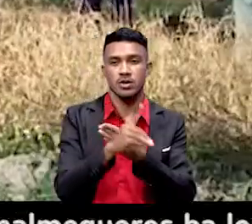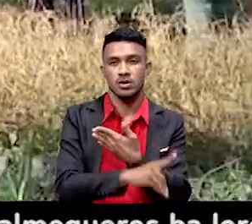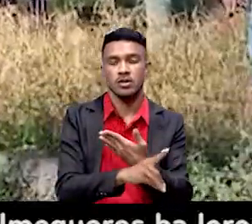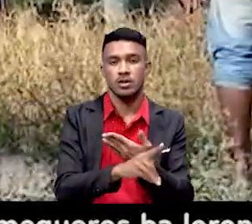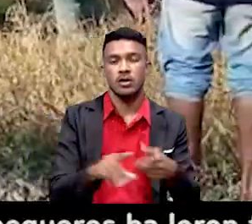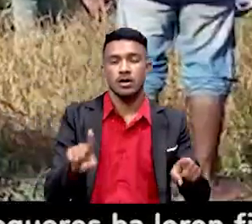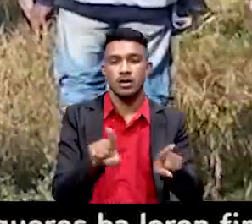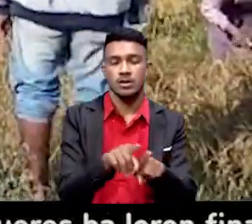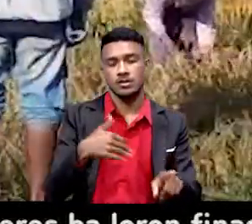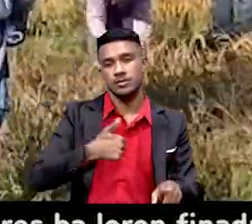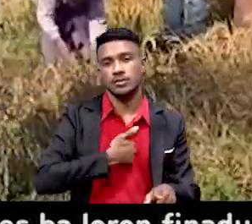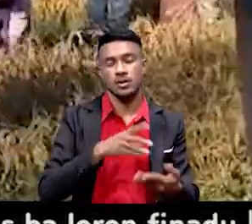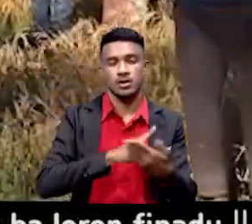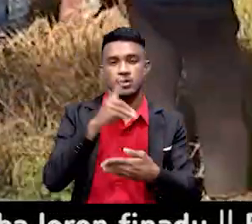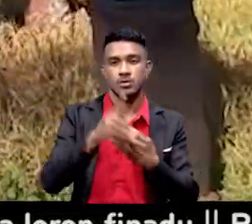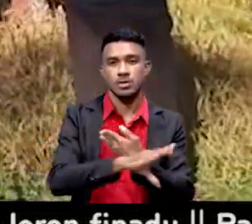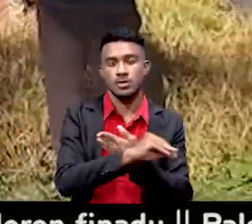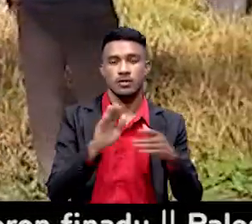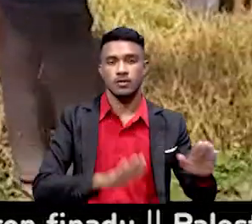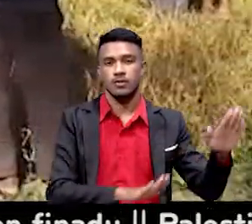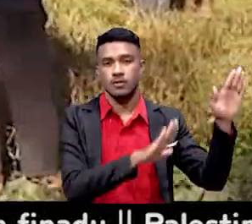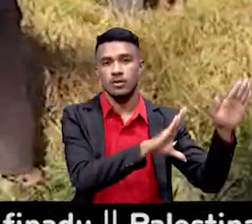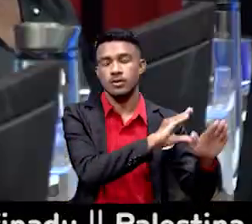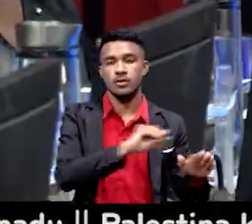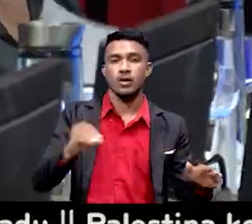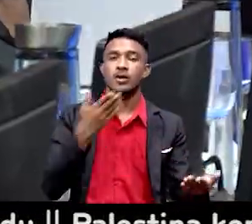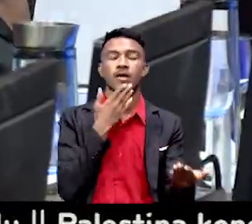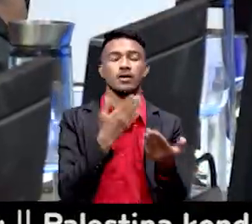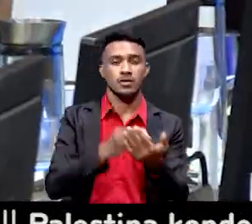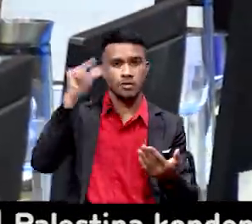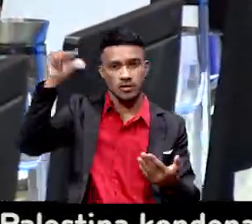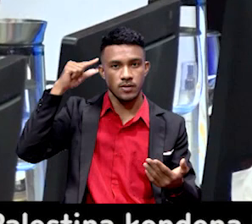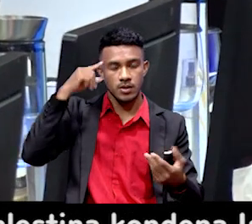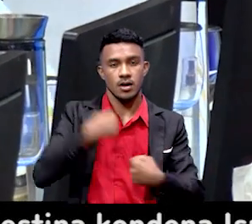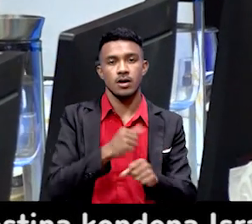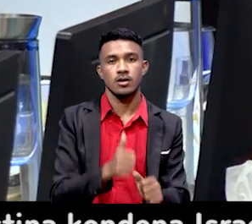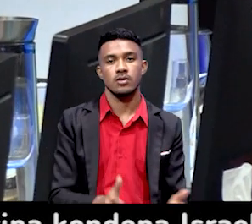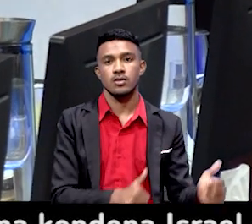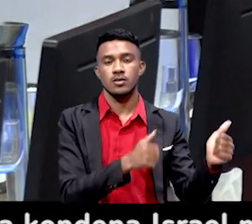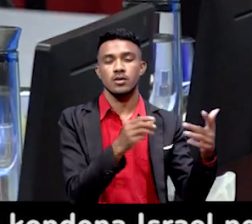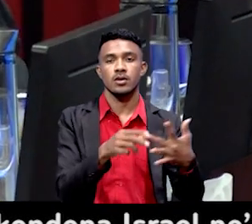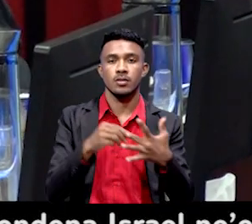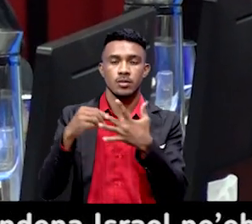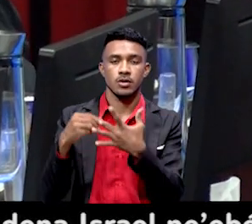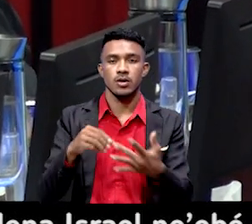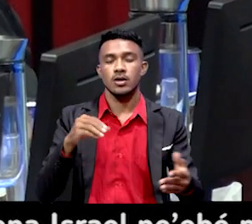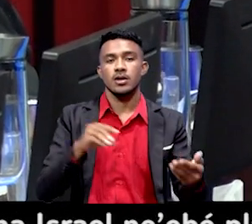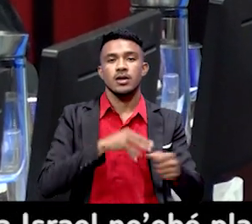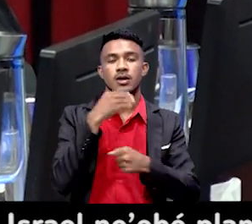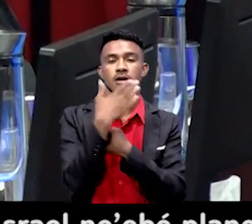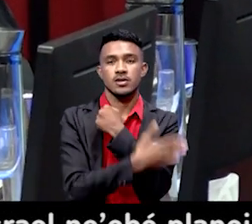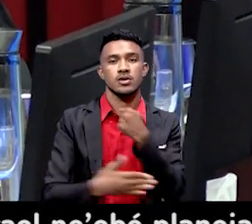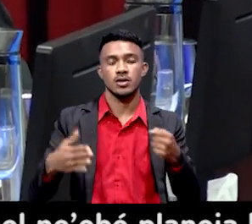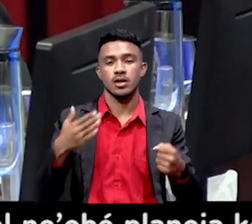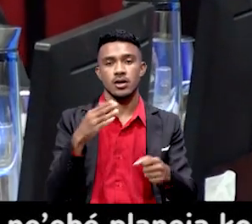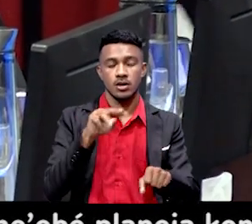privado, desenvolvimento rural no boa governação. Ato implementa prioridade nacional nenne. Governo